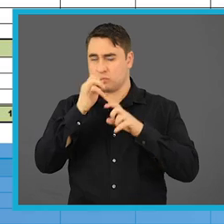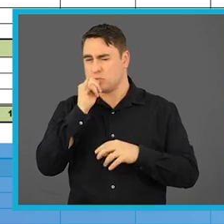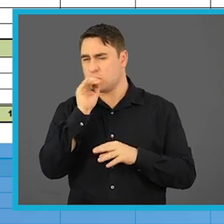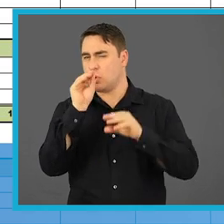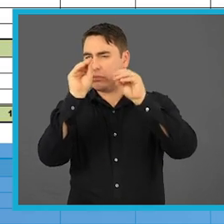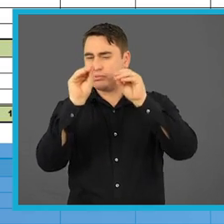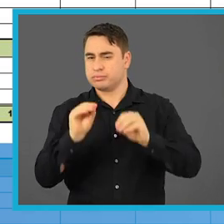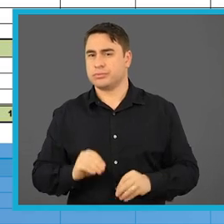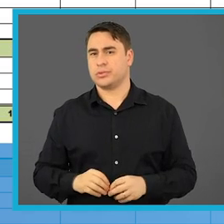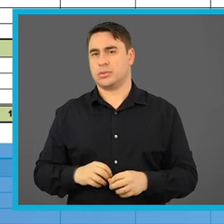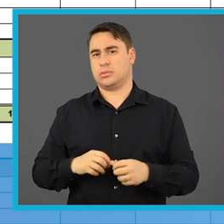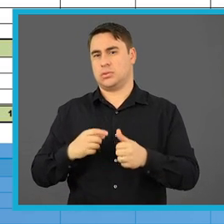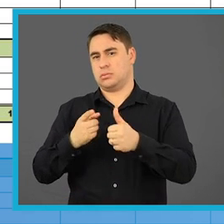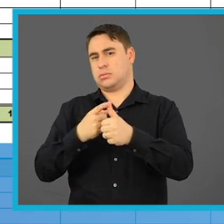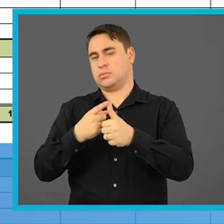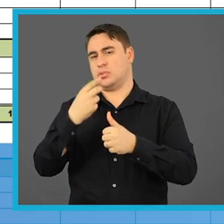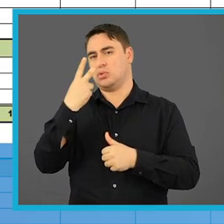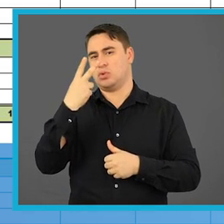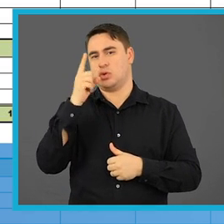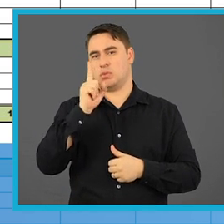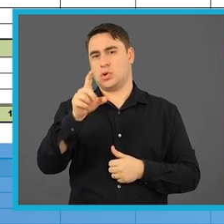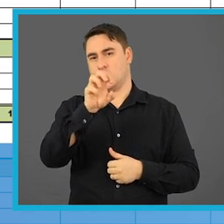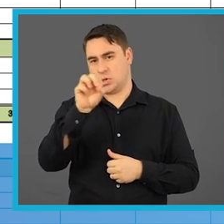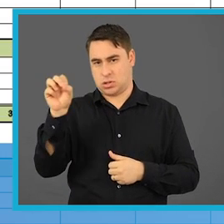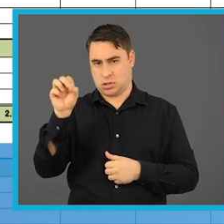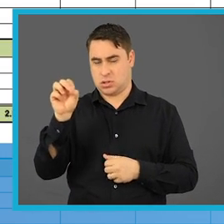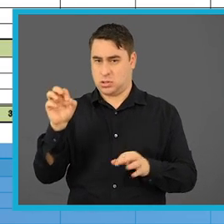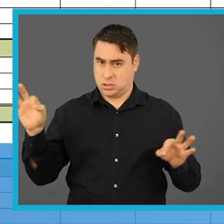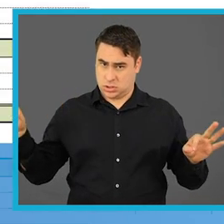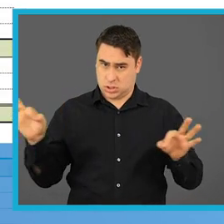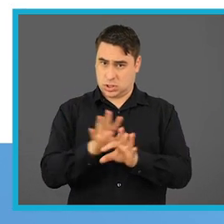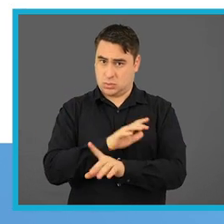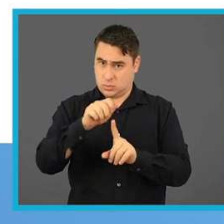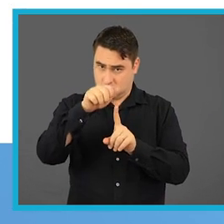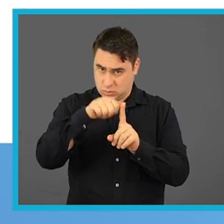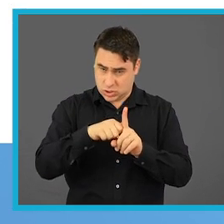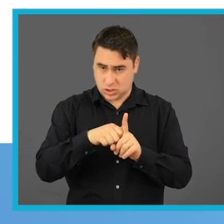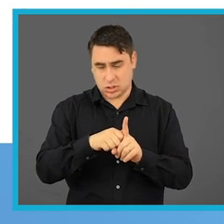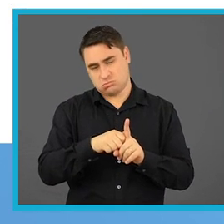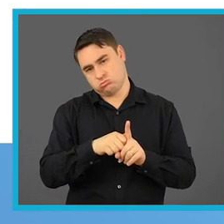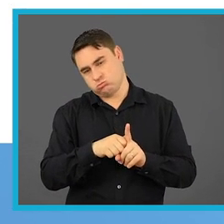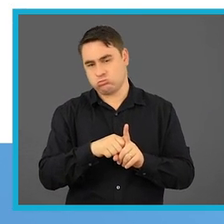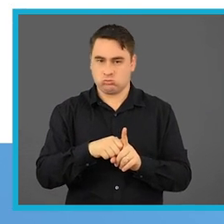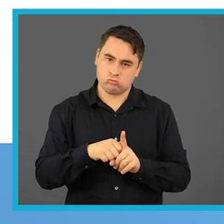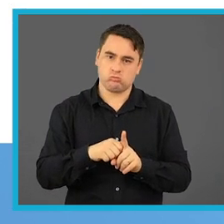caso, colocamos aqui, começamos com 2.500, terminamos o mês